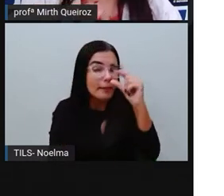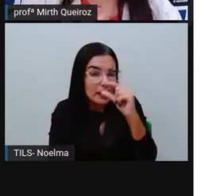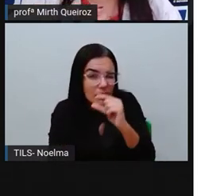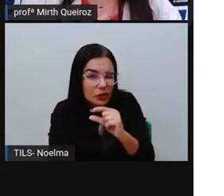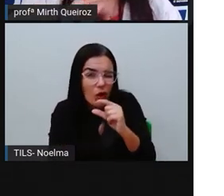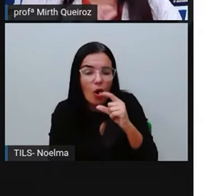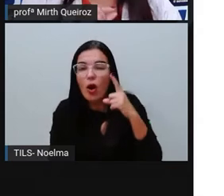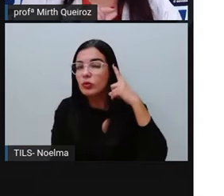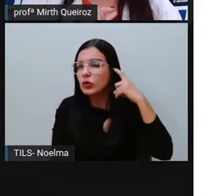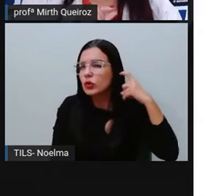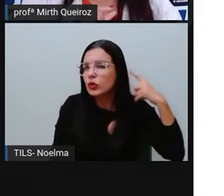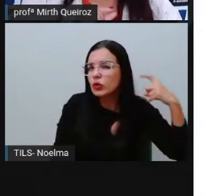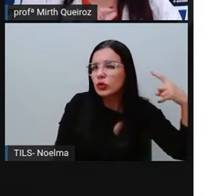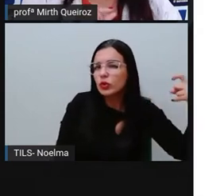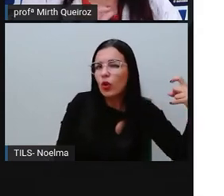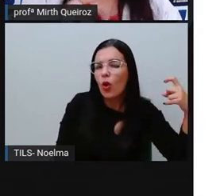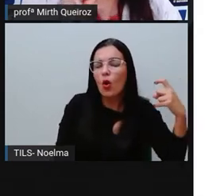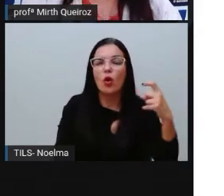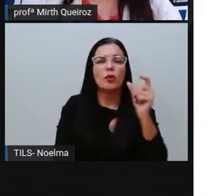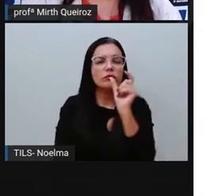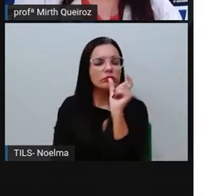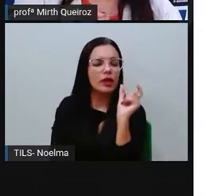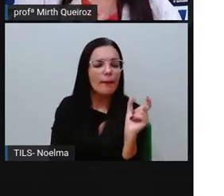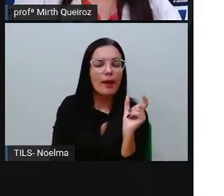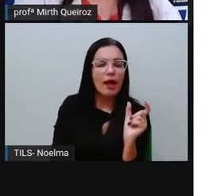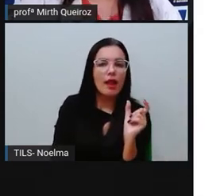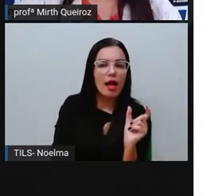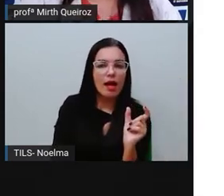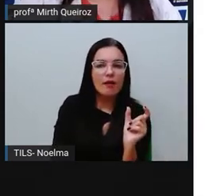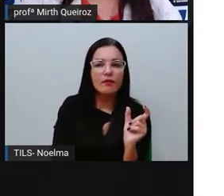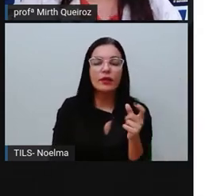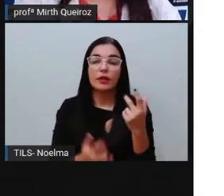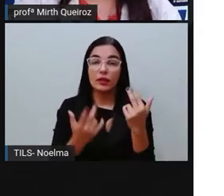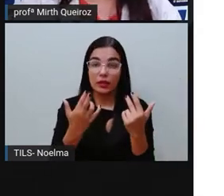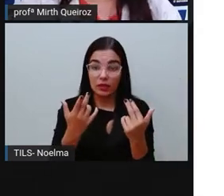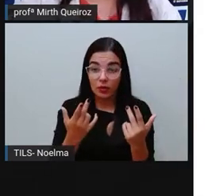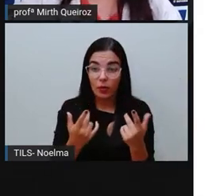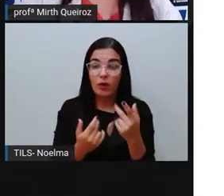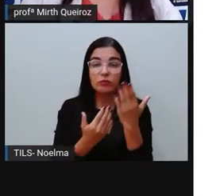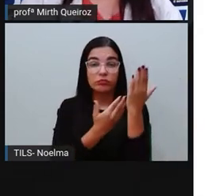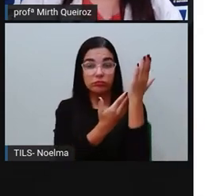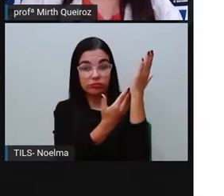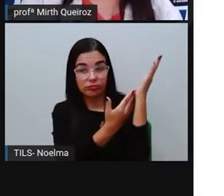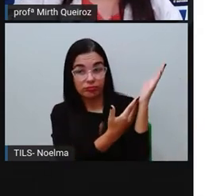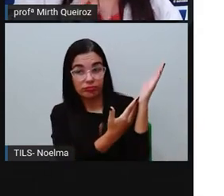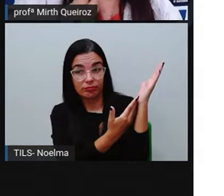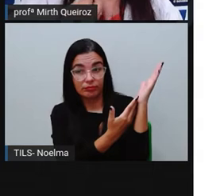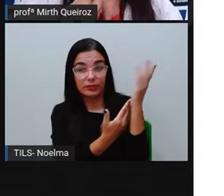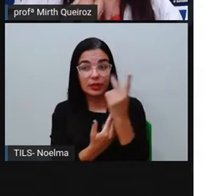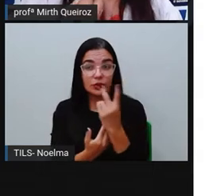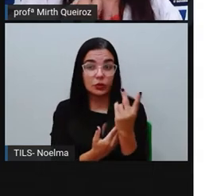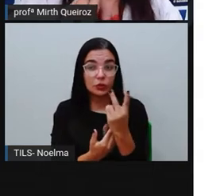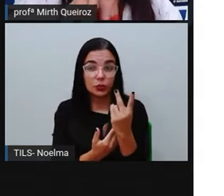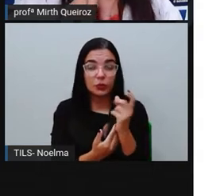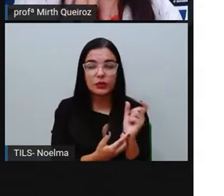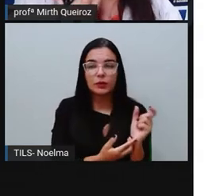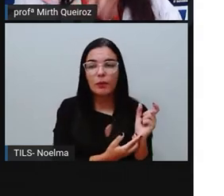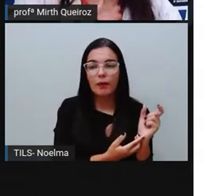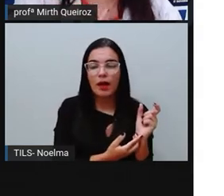essa distinção entre o significado das palavras, justamente com o que aconteceu aí com a palavra mata e data. A partir desse